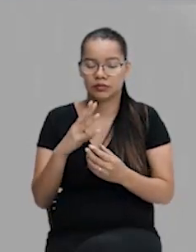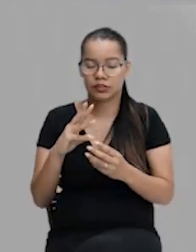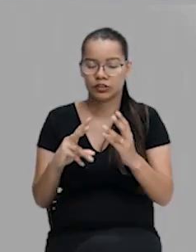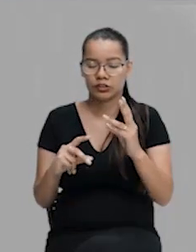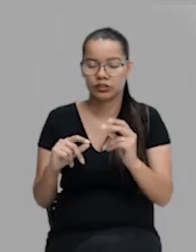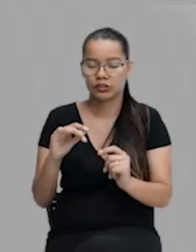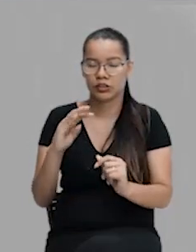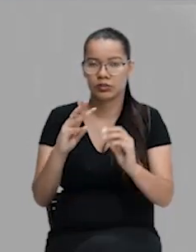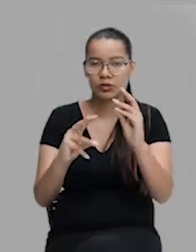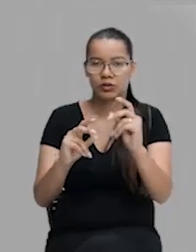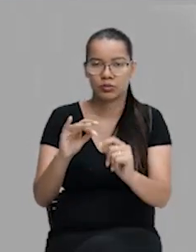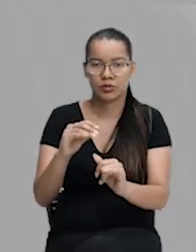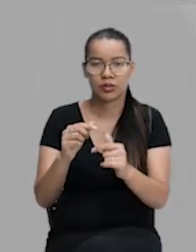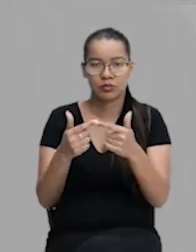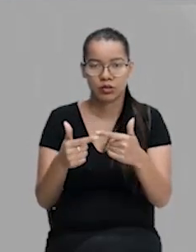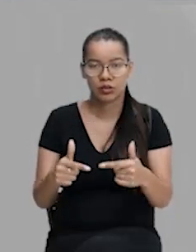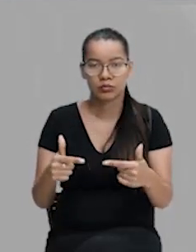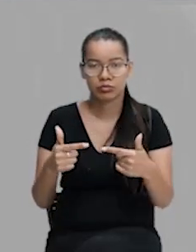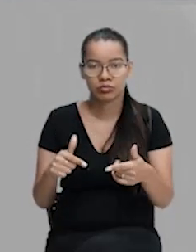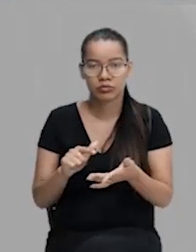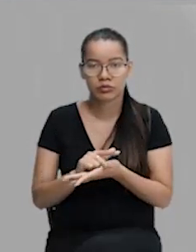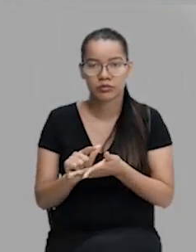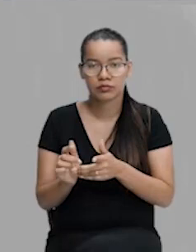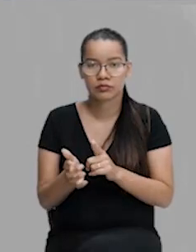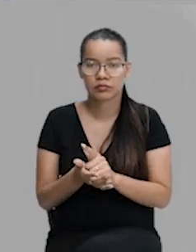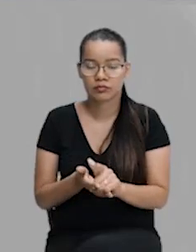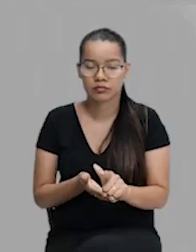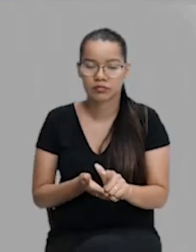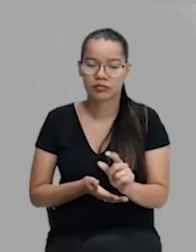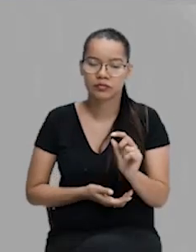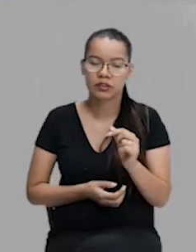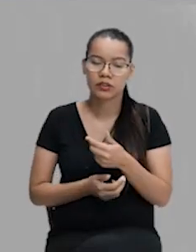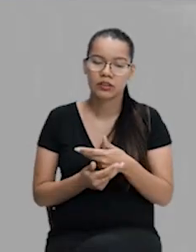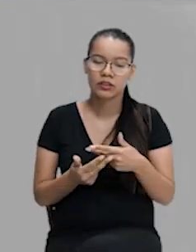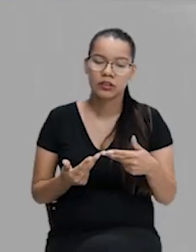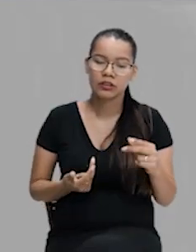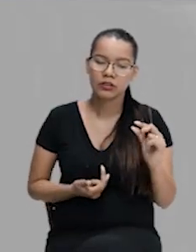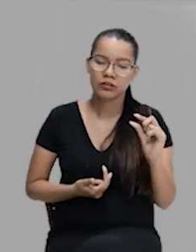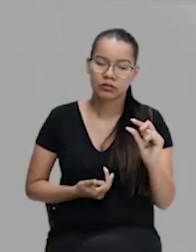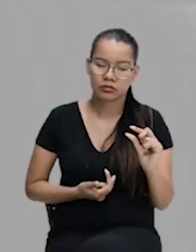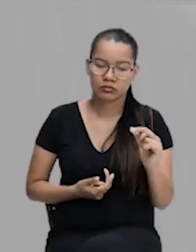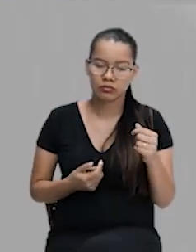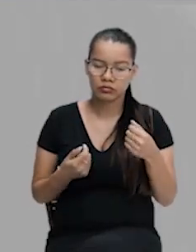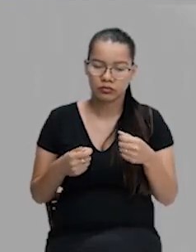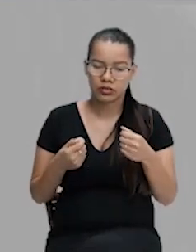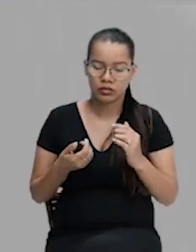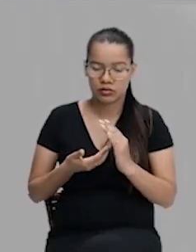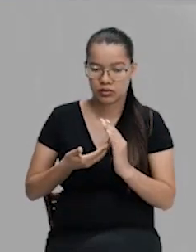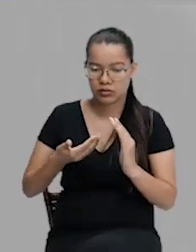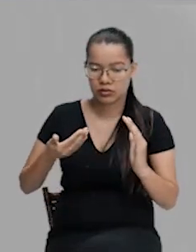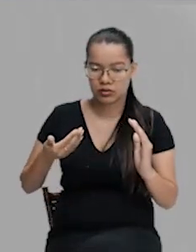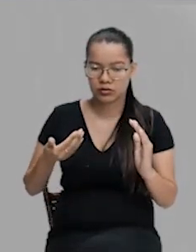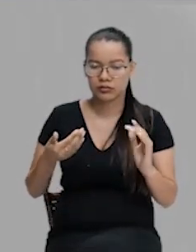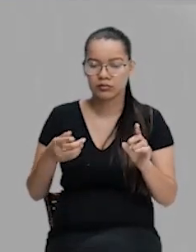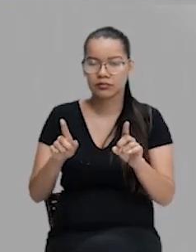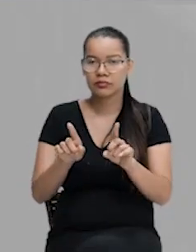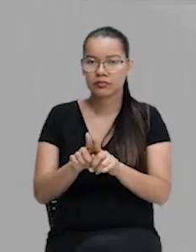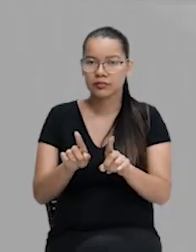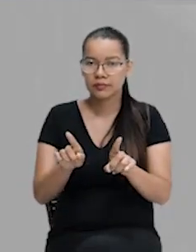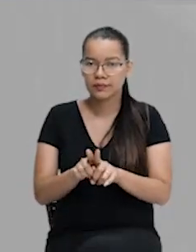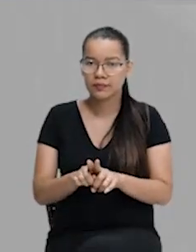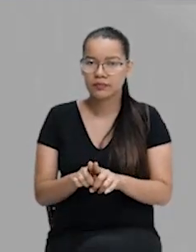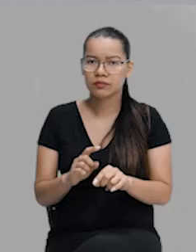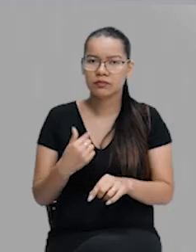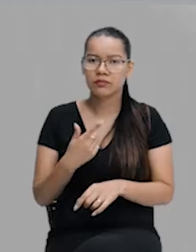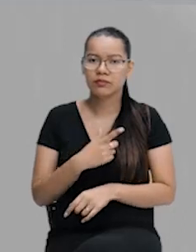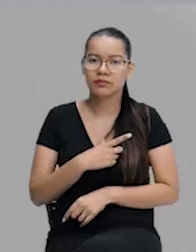aquelas partículas sólidas pequenas, elas precisam ser retiradas também, para a